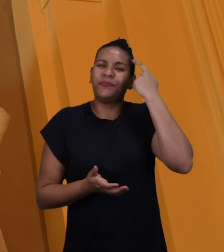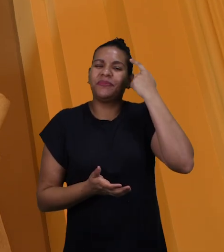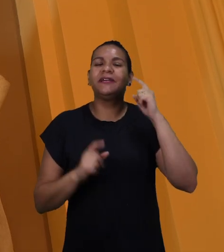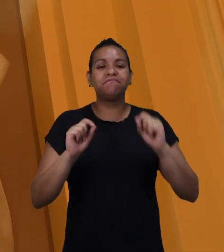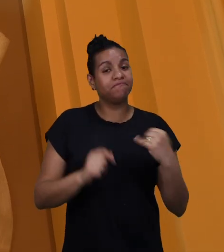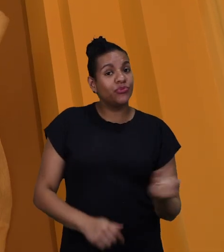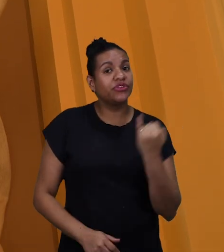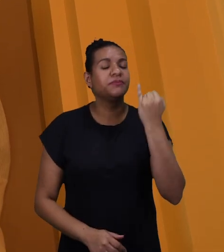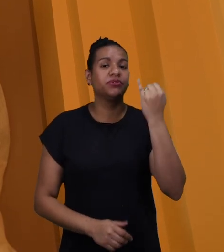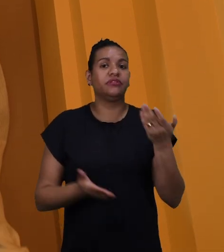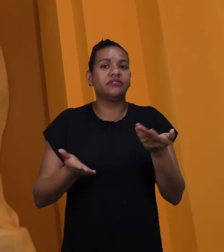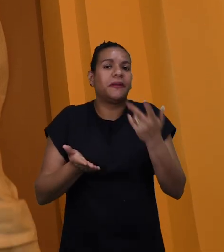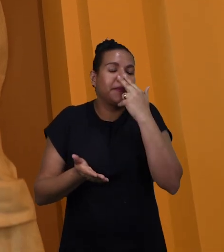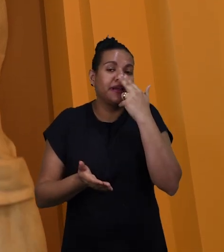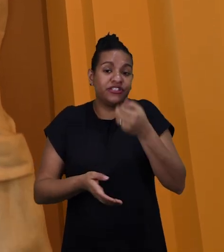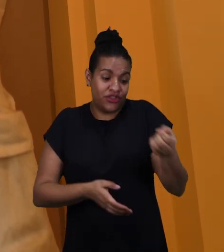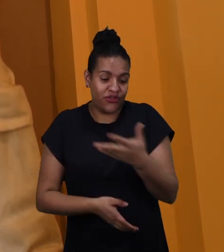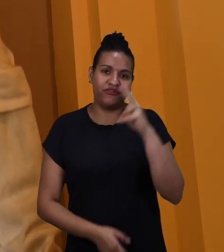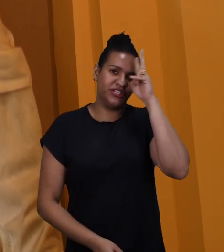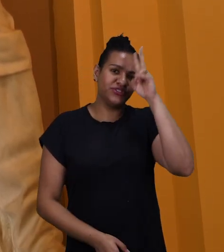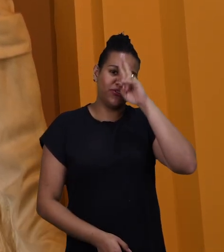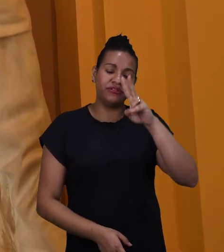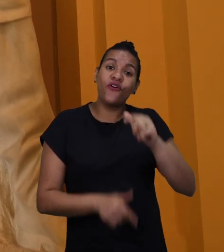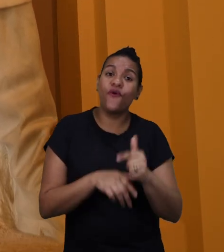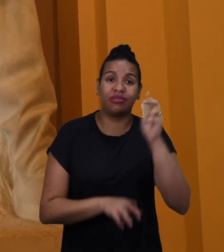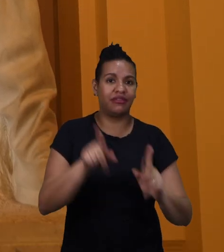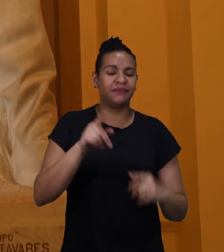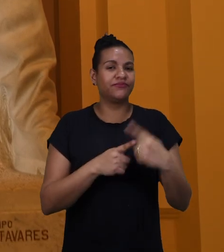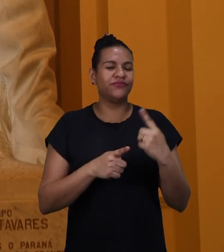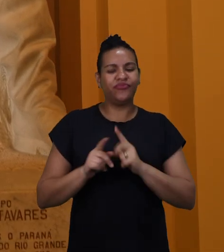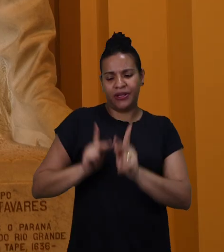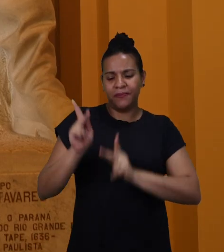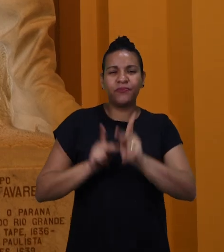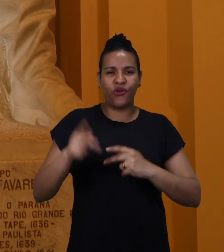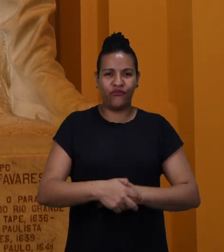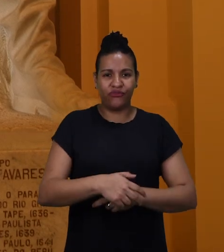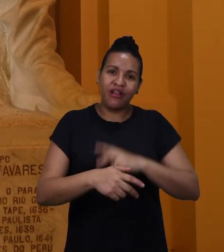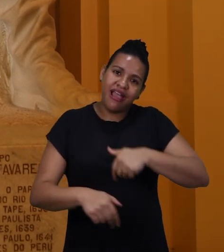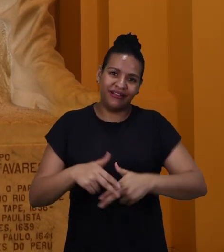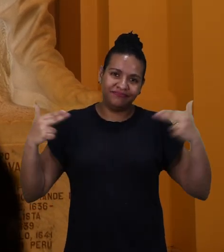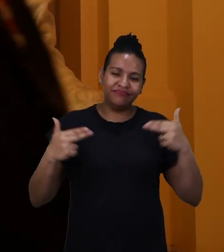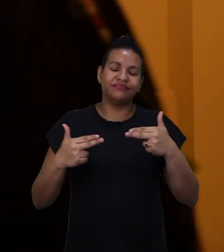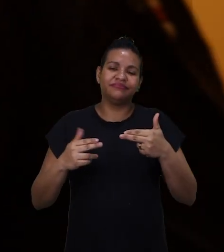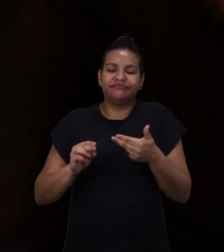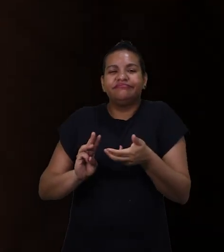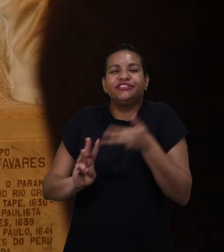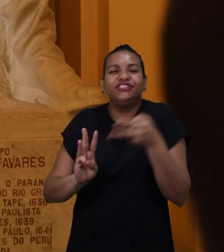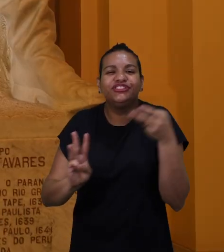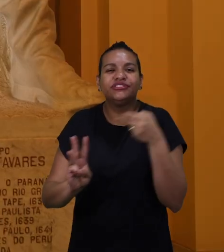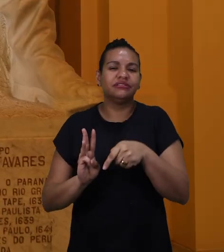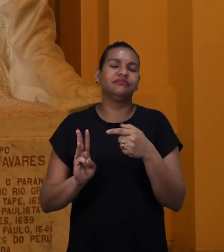né? Uma outra história, que os povos indígenas, historicamente, né, nesse processo de colonização, eles foram parte de um